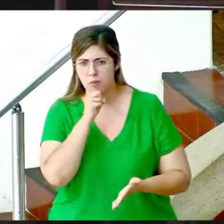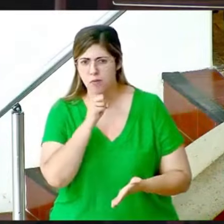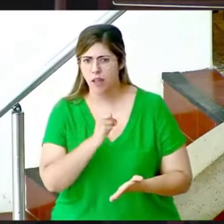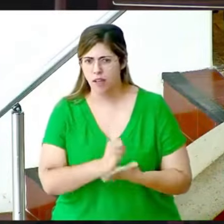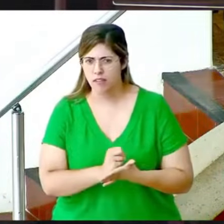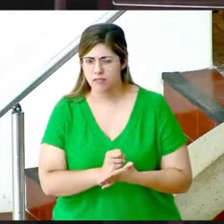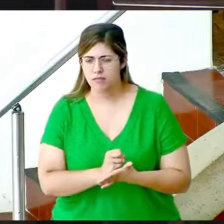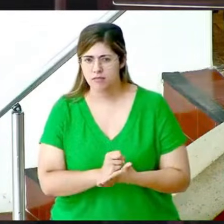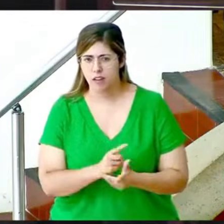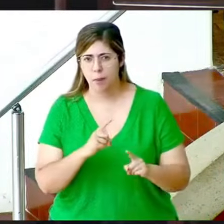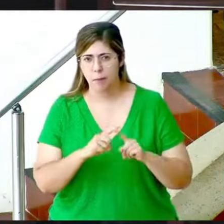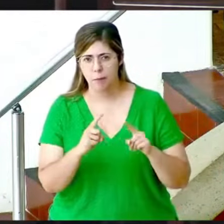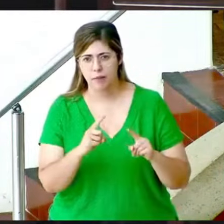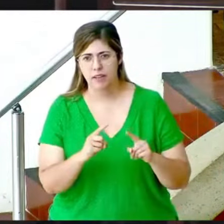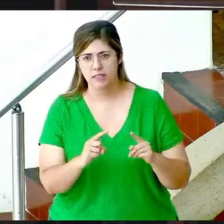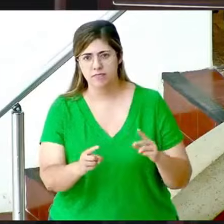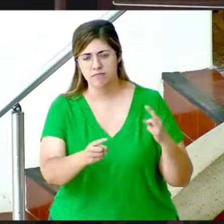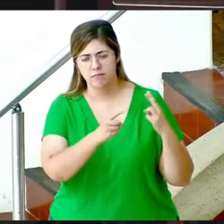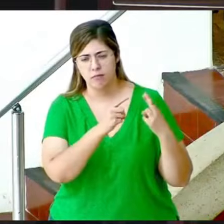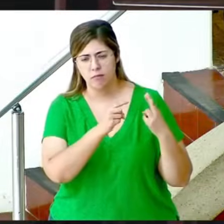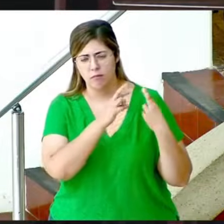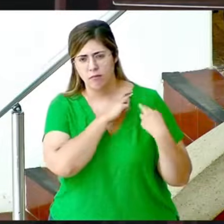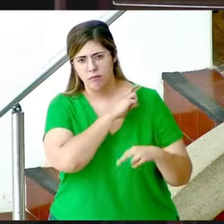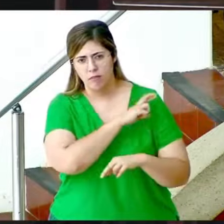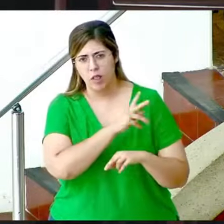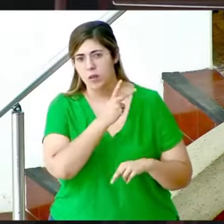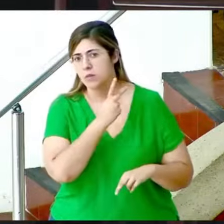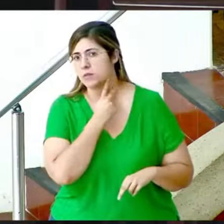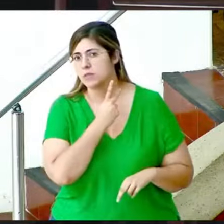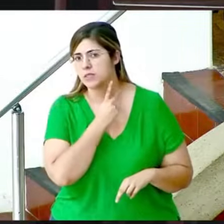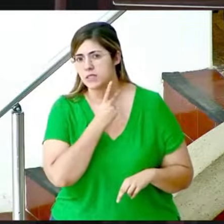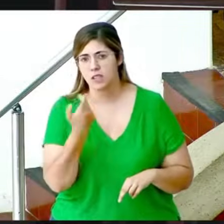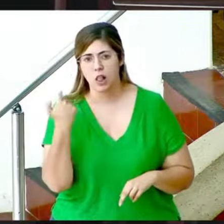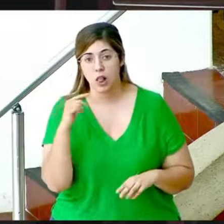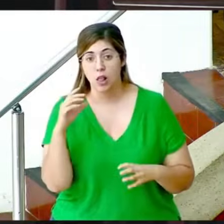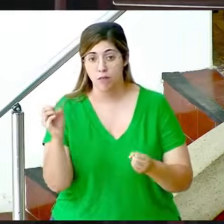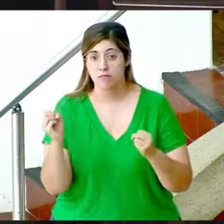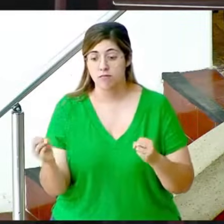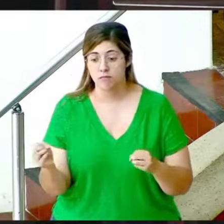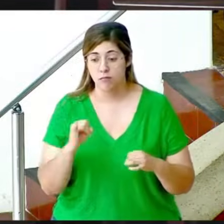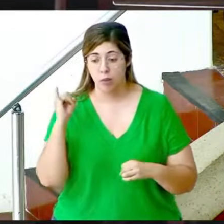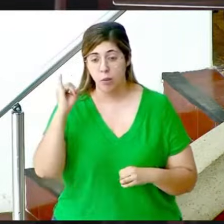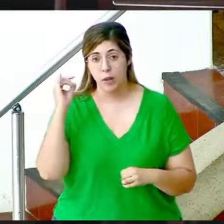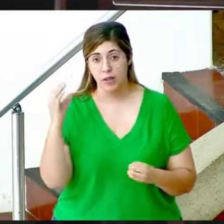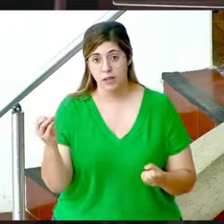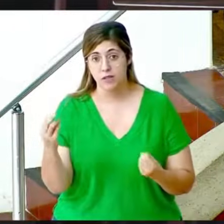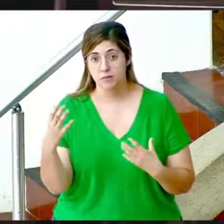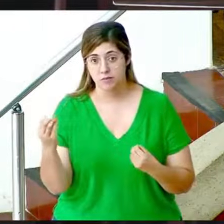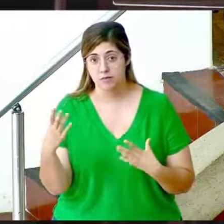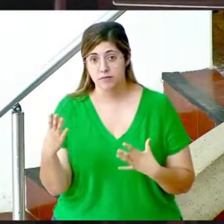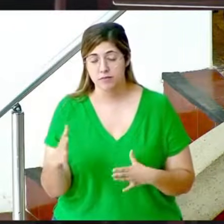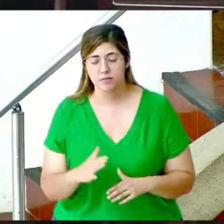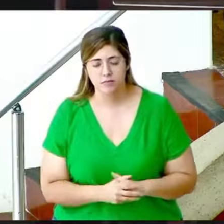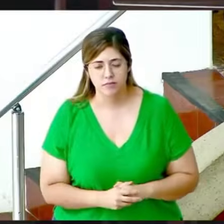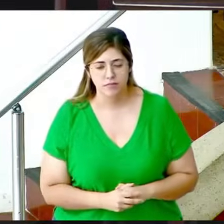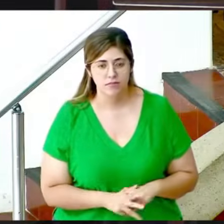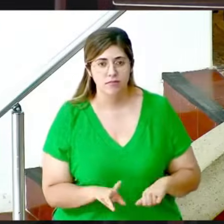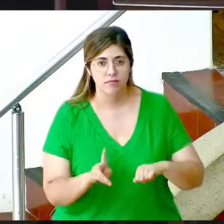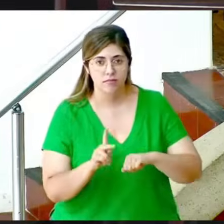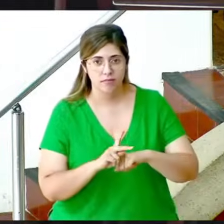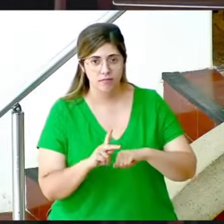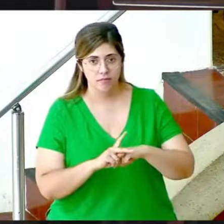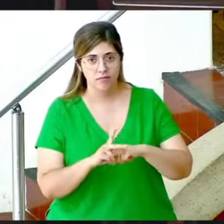das coisas na sua essência, esse é um assunto importante para nós. Vejam as 3 coisas que Pedro esperava na